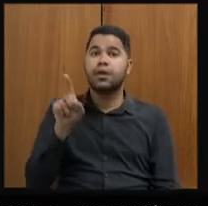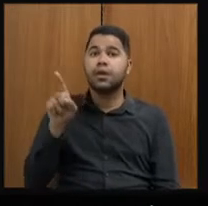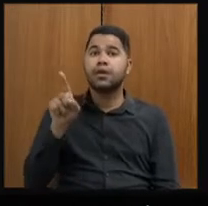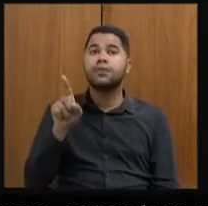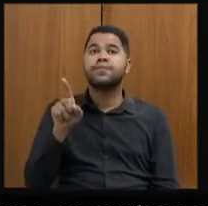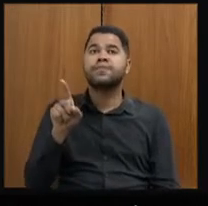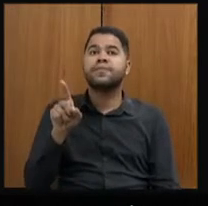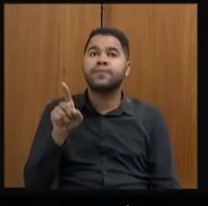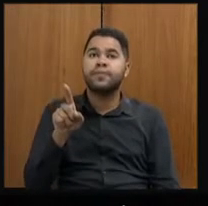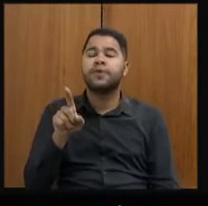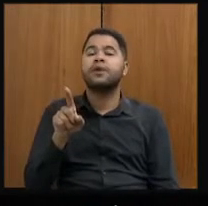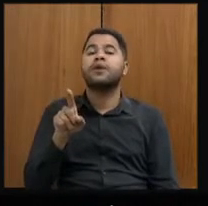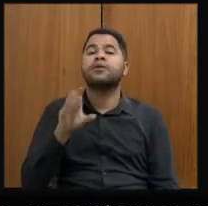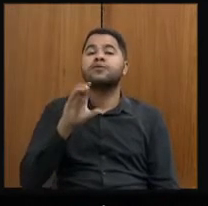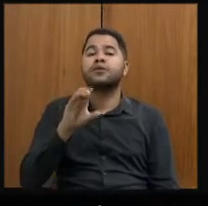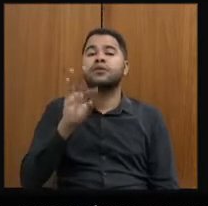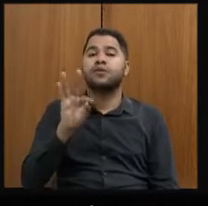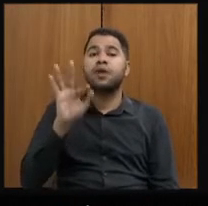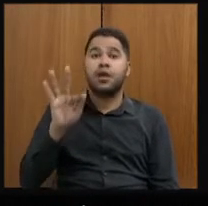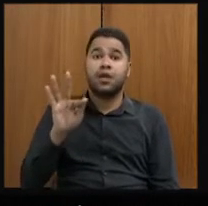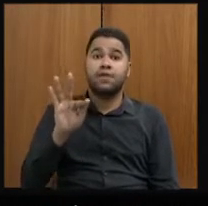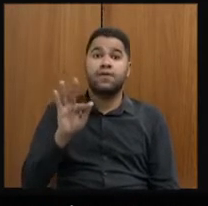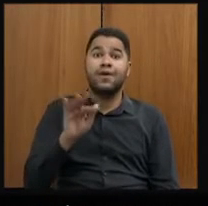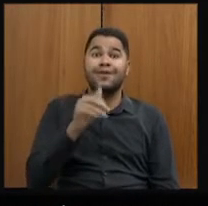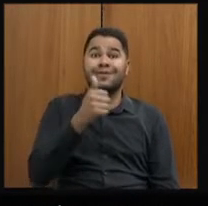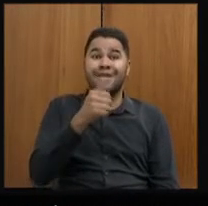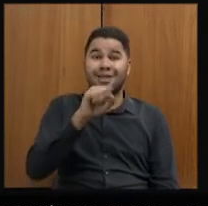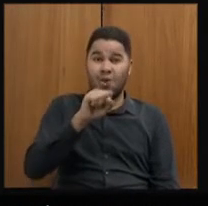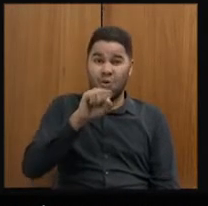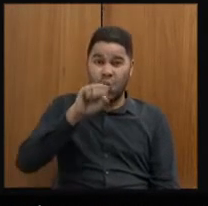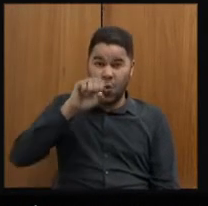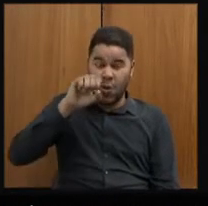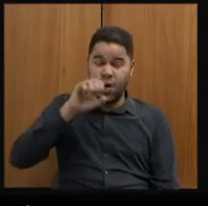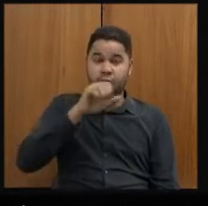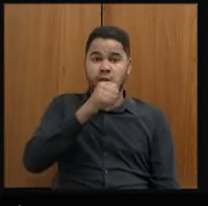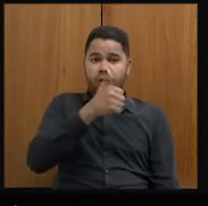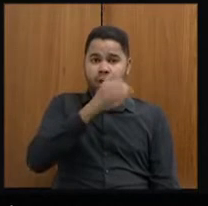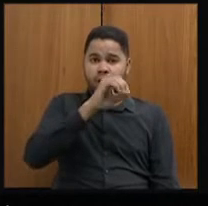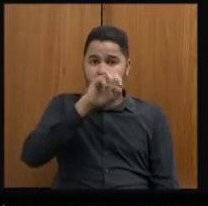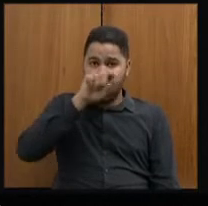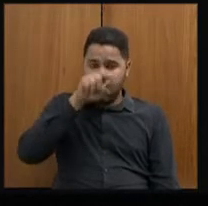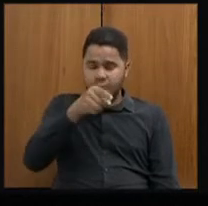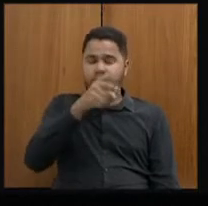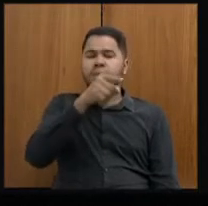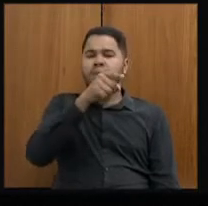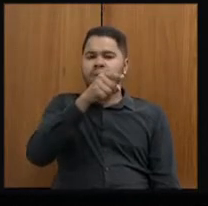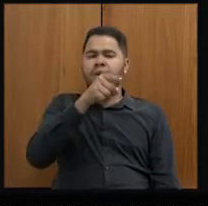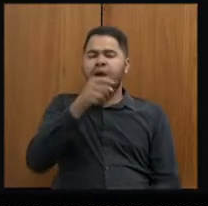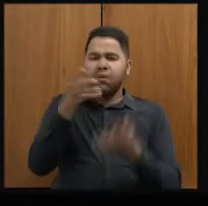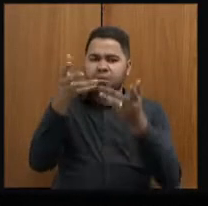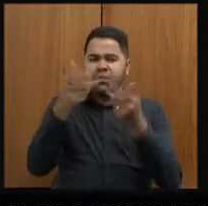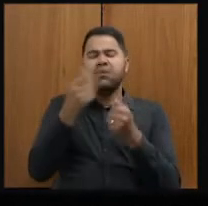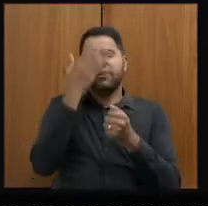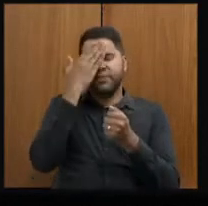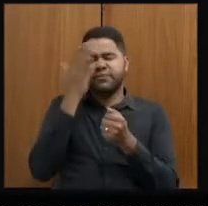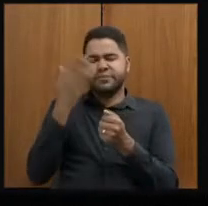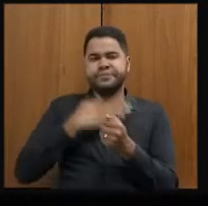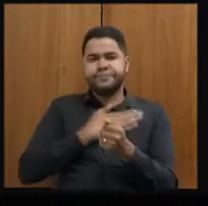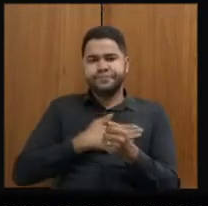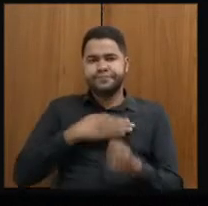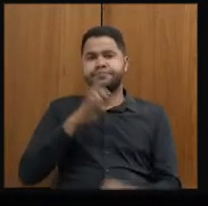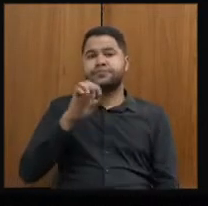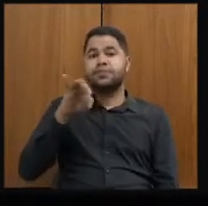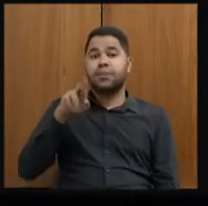CPF do Produtor são 108 mil atendimentos eu sei que a senhora gosta muito da Emater valoriza muito trabalho da nossa matéria